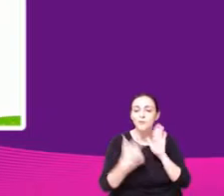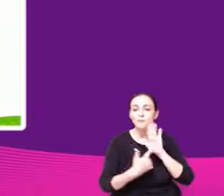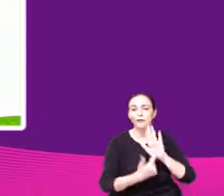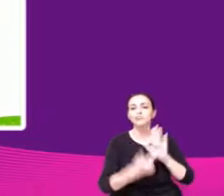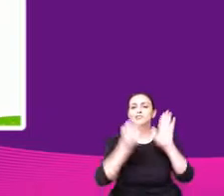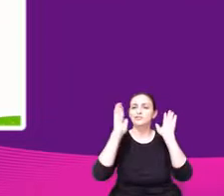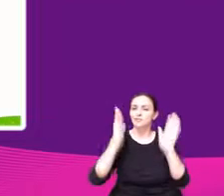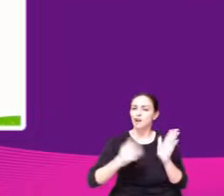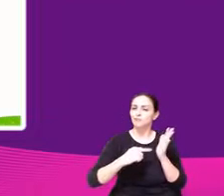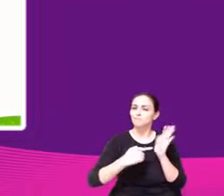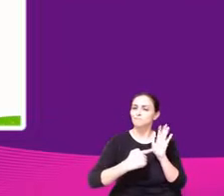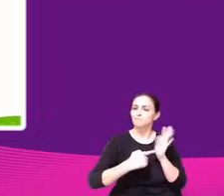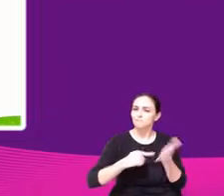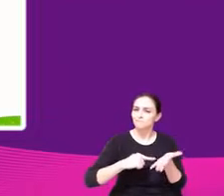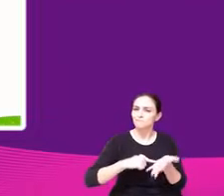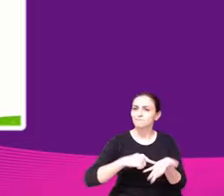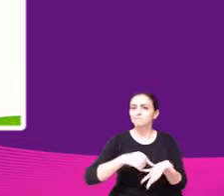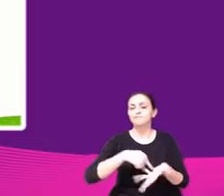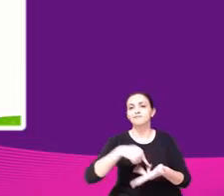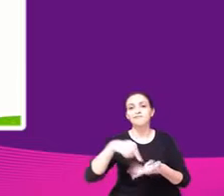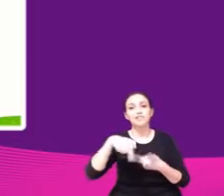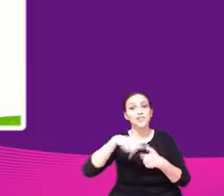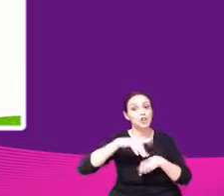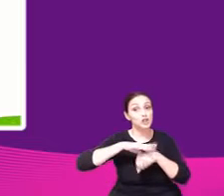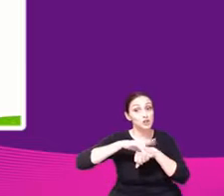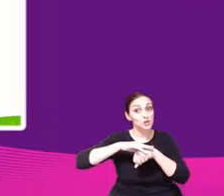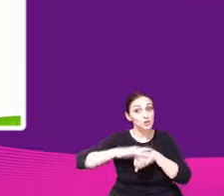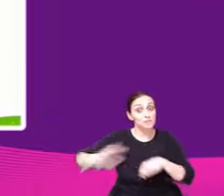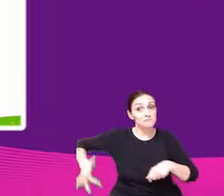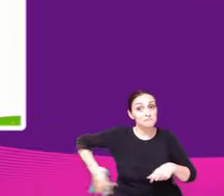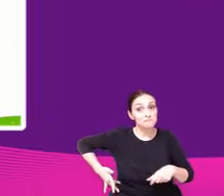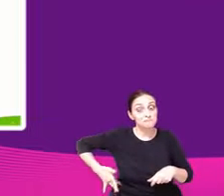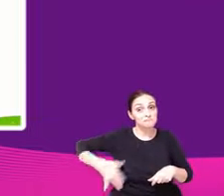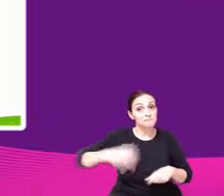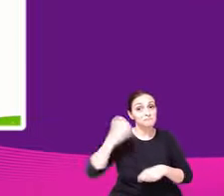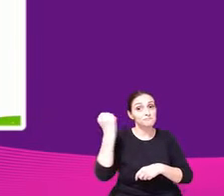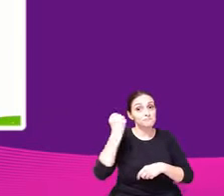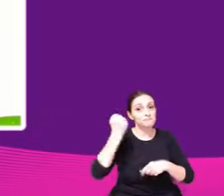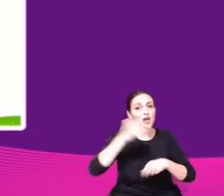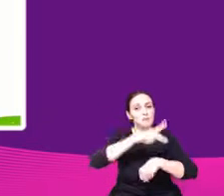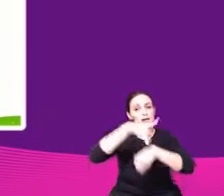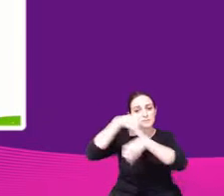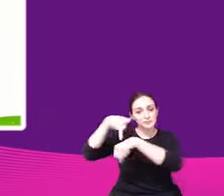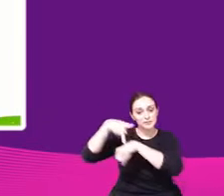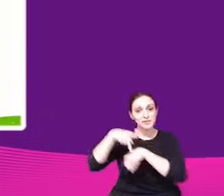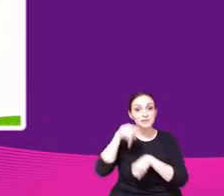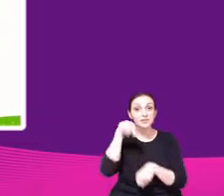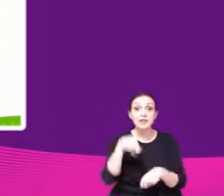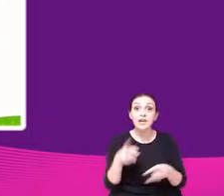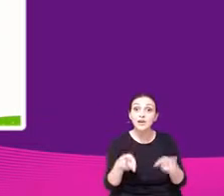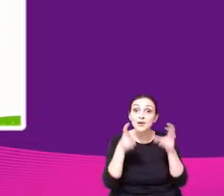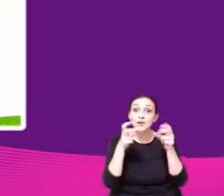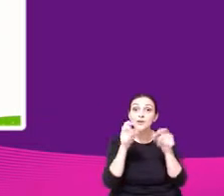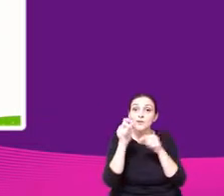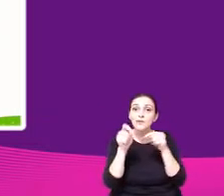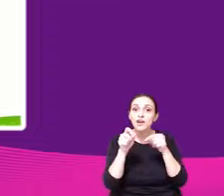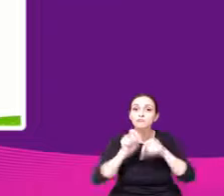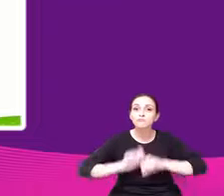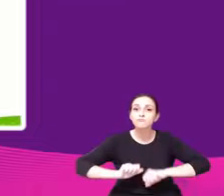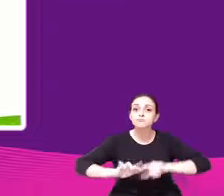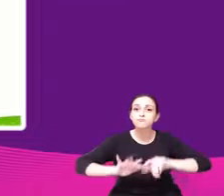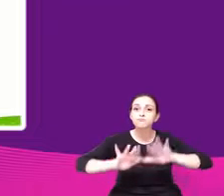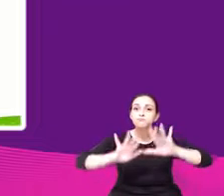isso aqui, o tamanho da doença renal crônica em vários países, e aqui você vê, na verdade, a distribuição de número